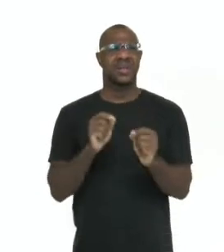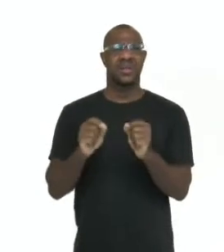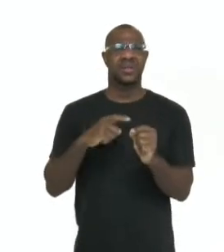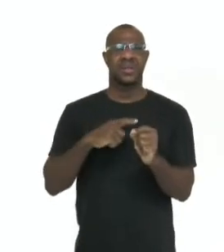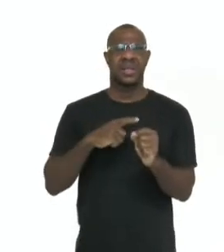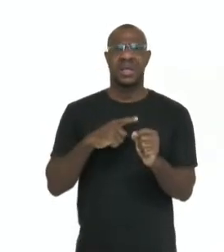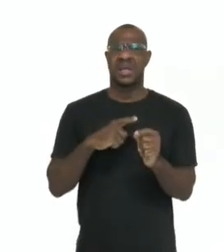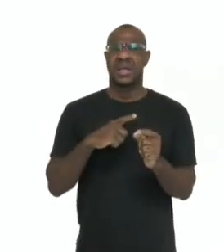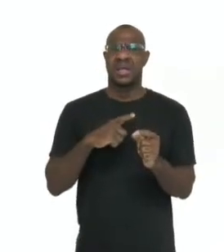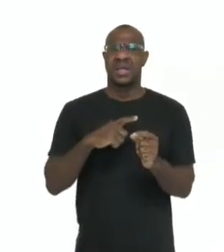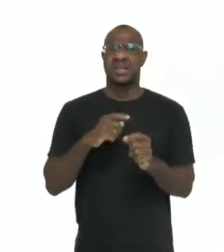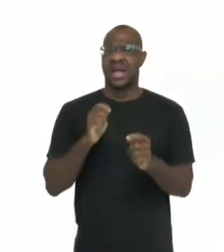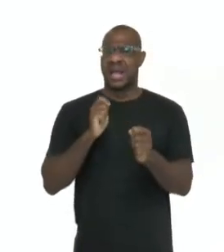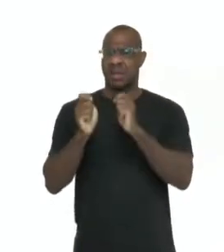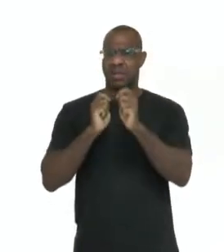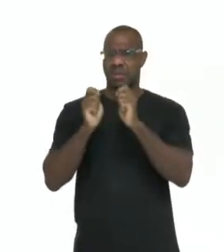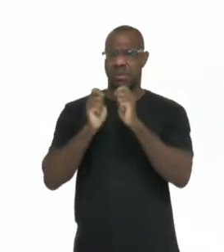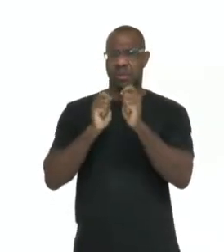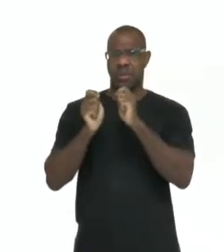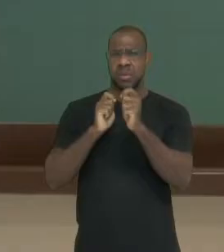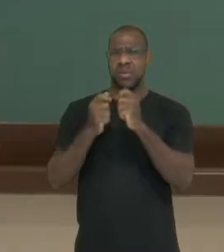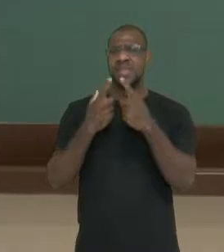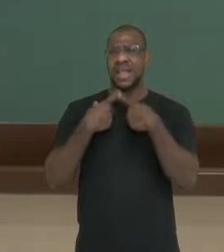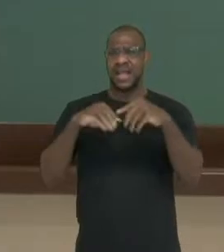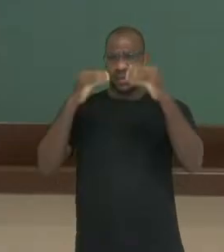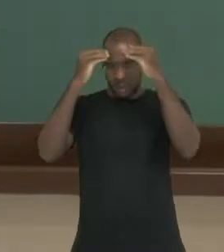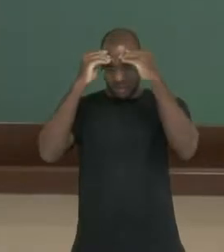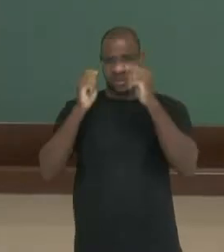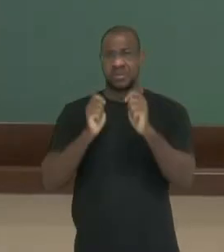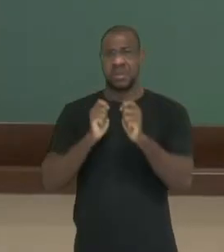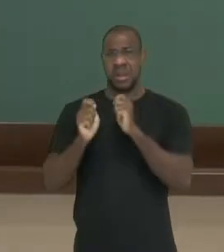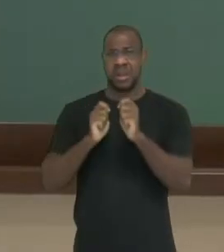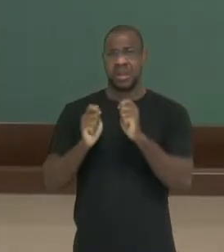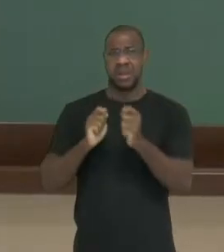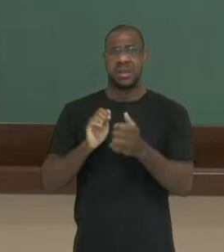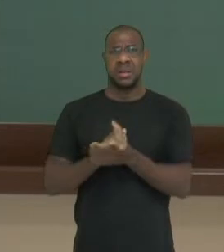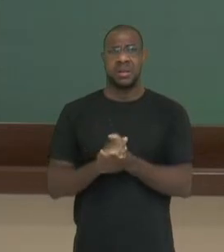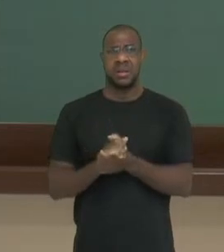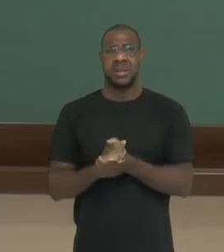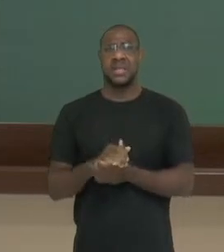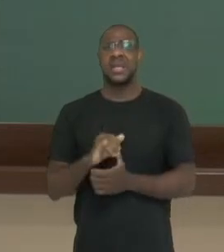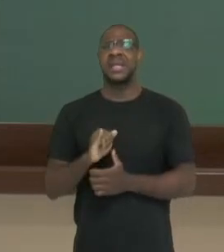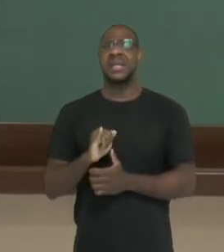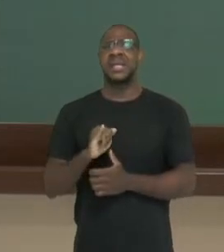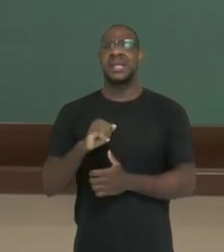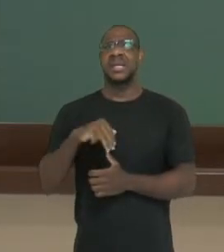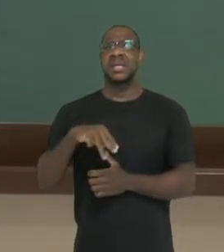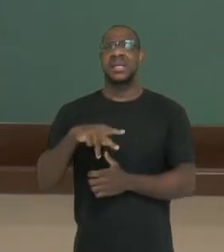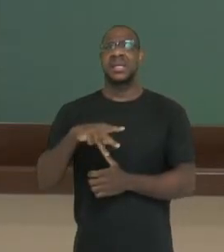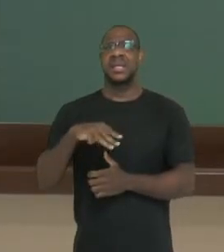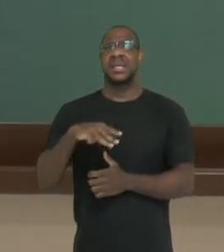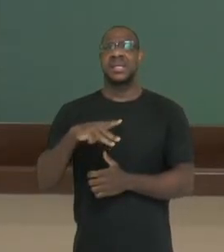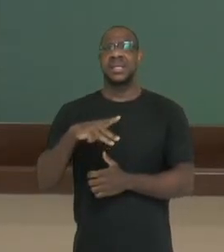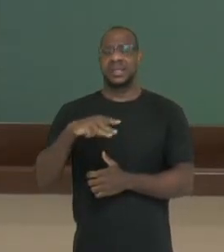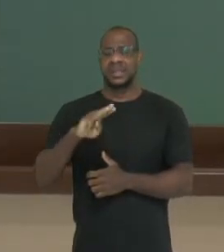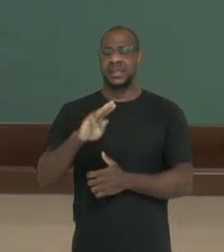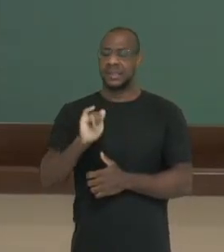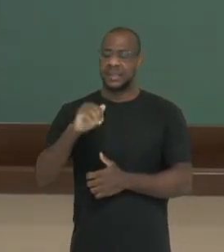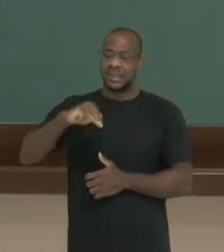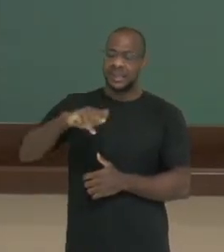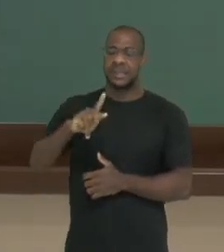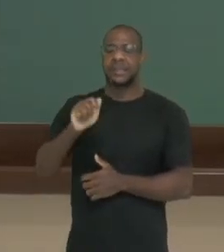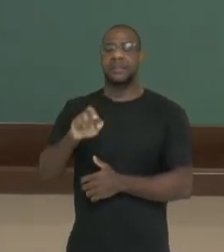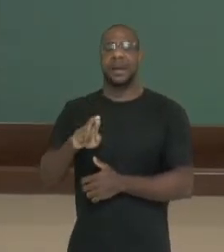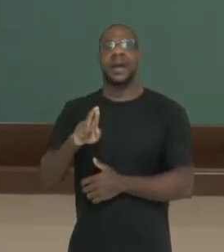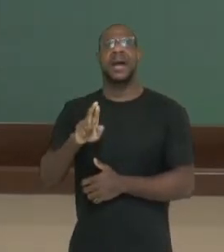da linguagem jornalística? E aí, pessoal, o que será que significa ser parcial ou ser